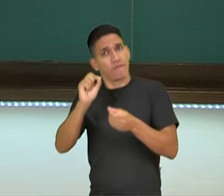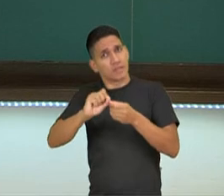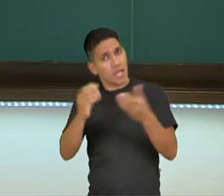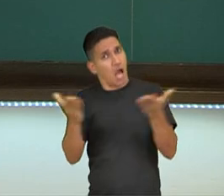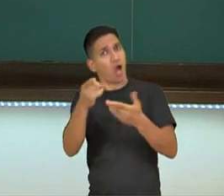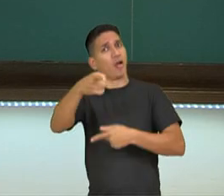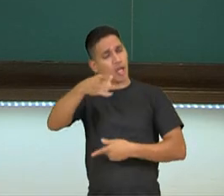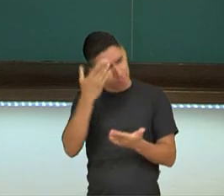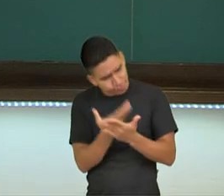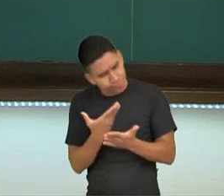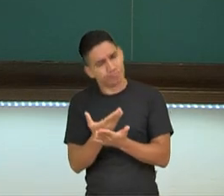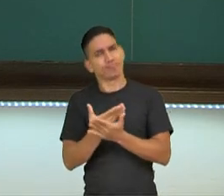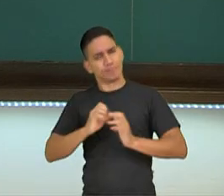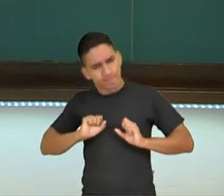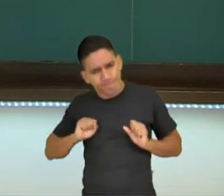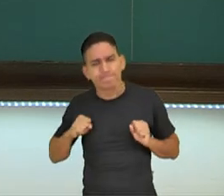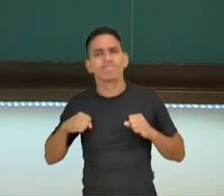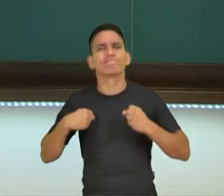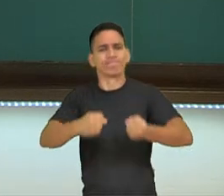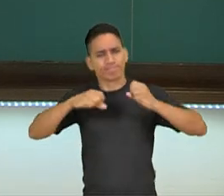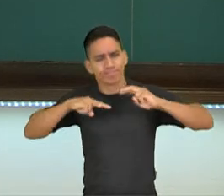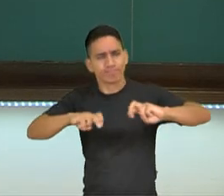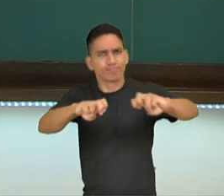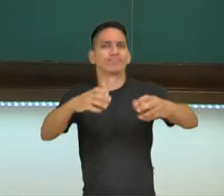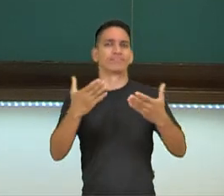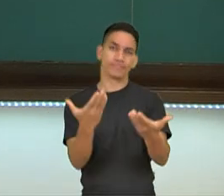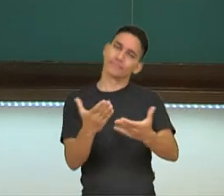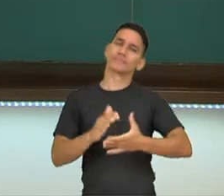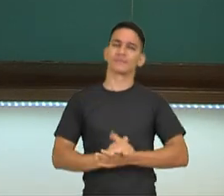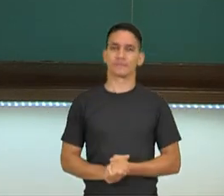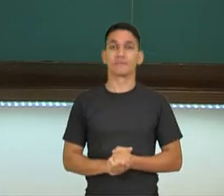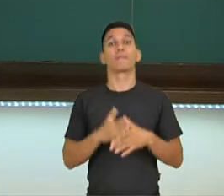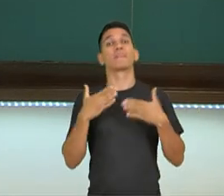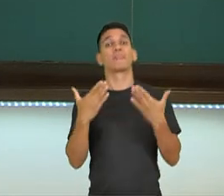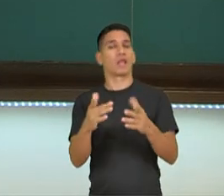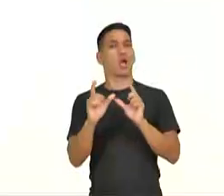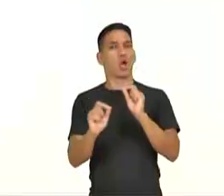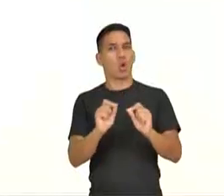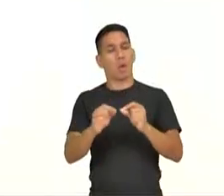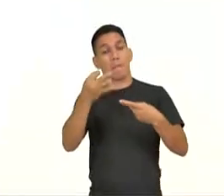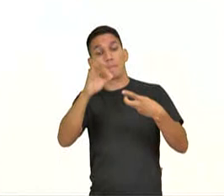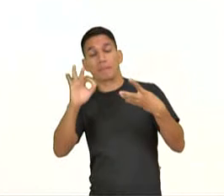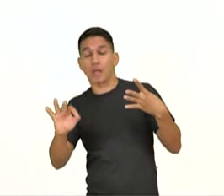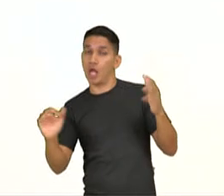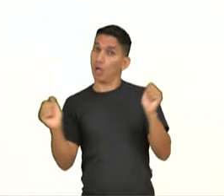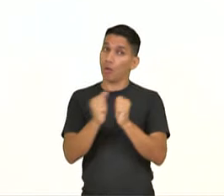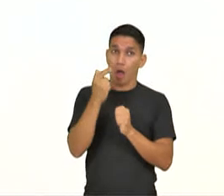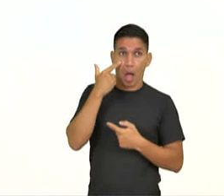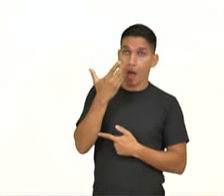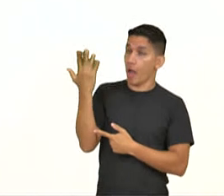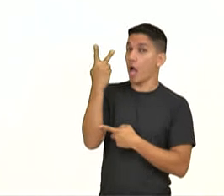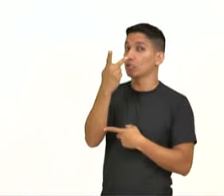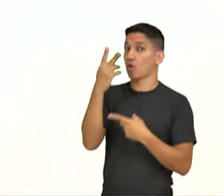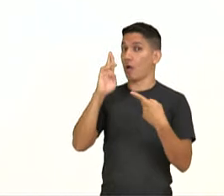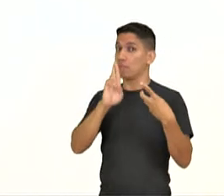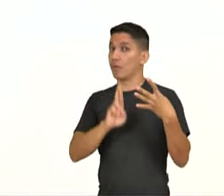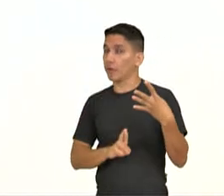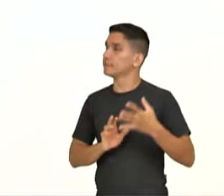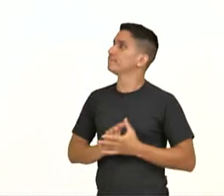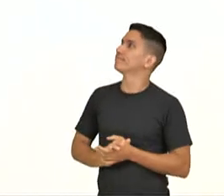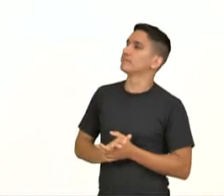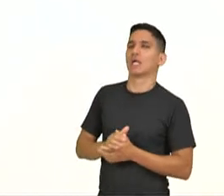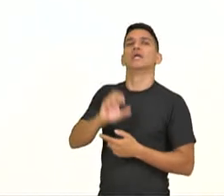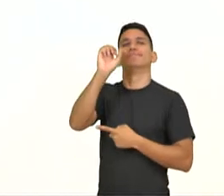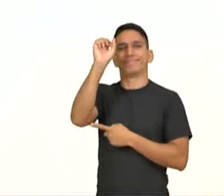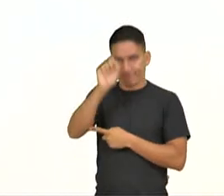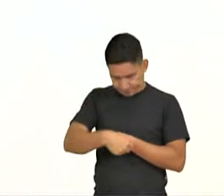fazendo, estudando, se dedicando. Então, corrija lá comigo a sua resposta.